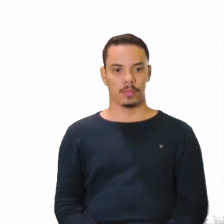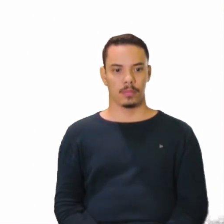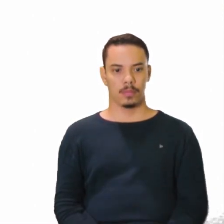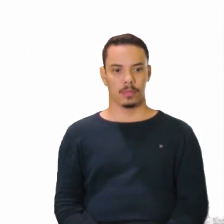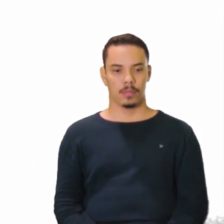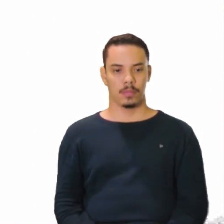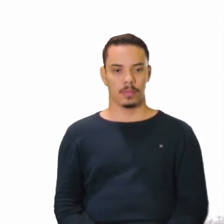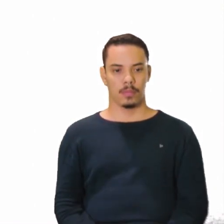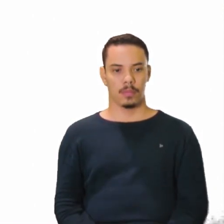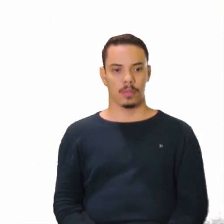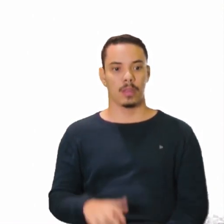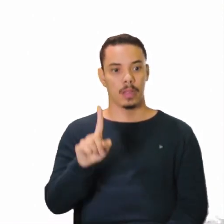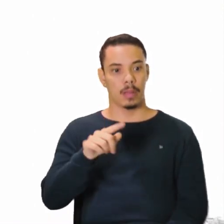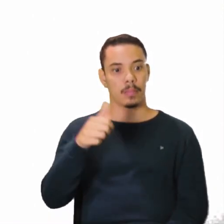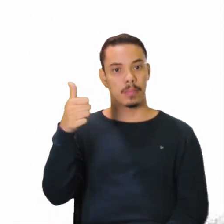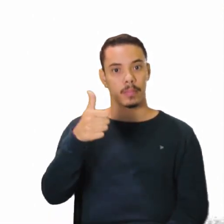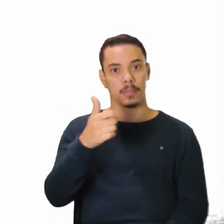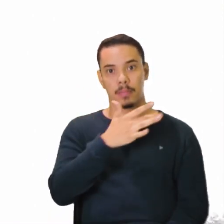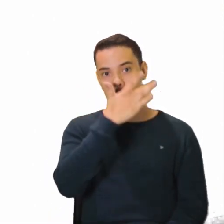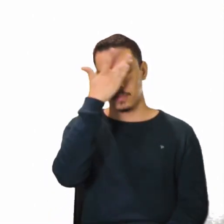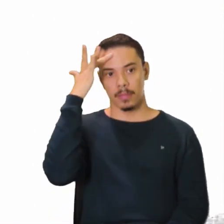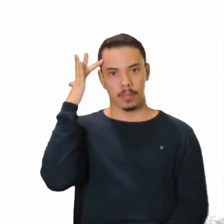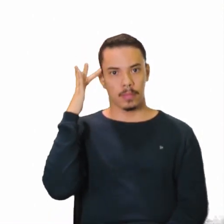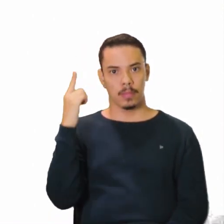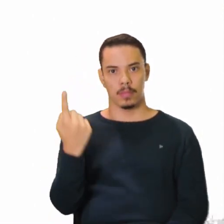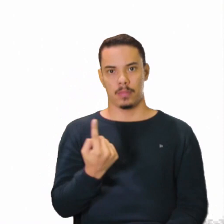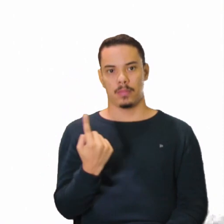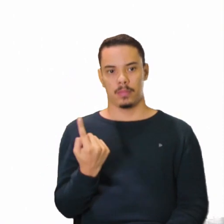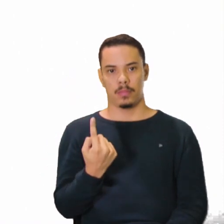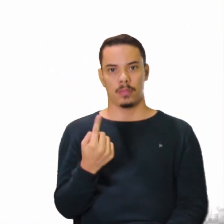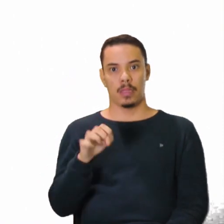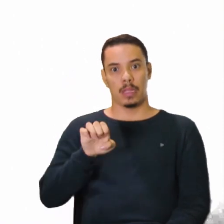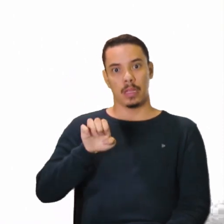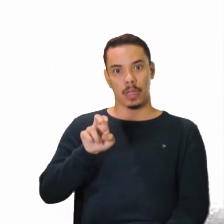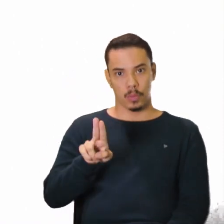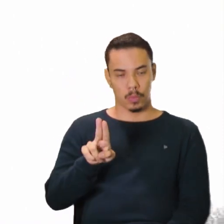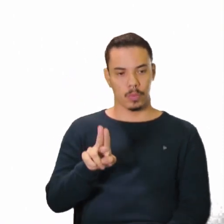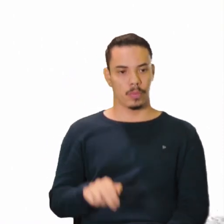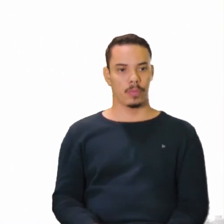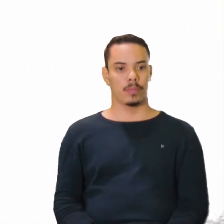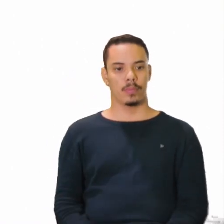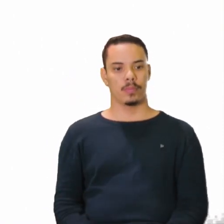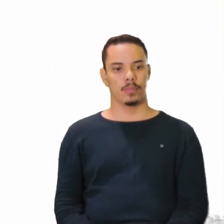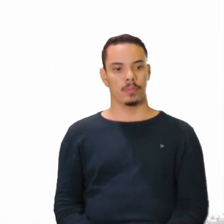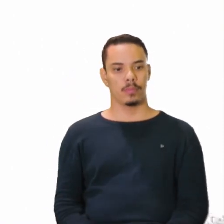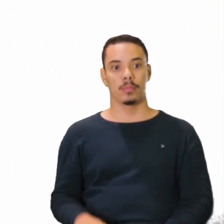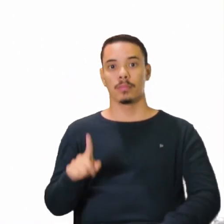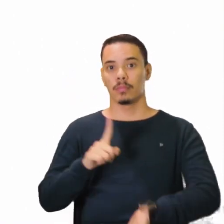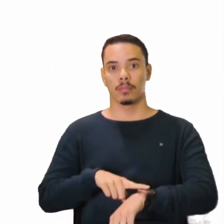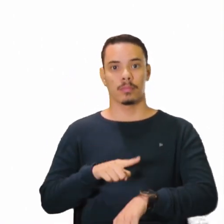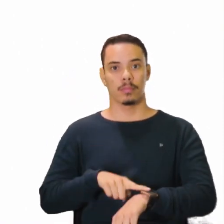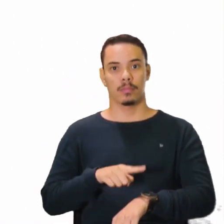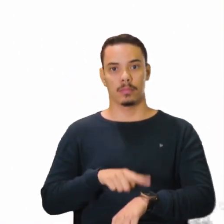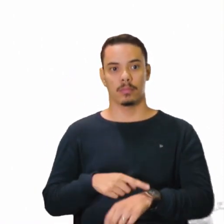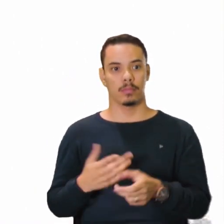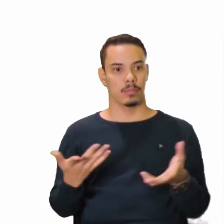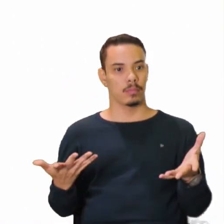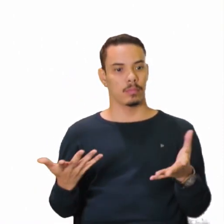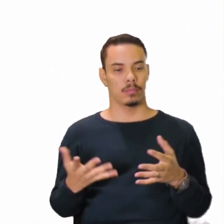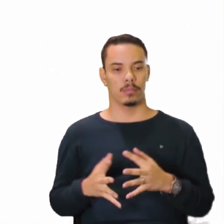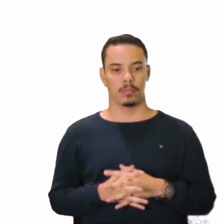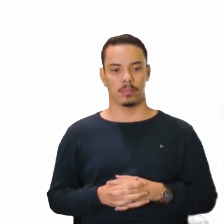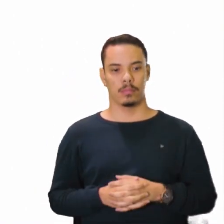a primeira pessoa do singular. Eu. E tá em que tempo, amadinha? Está